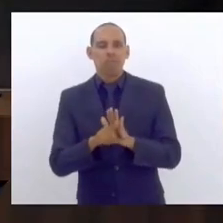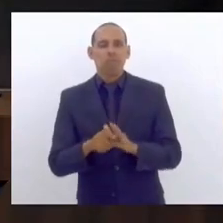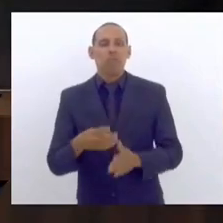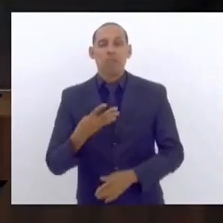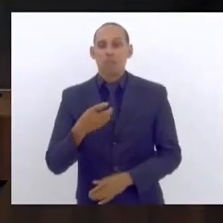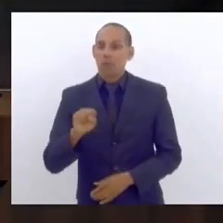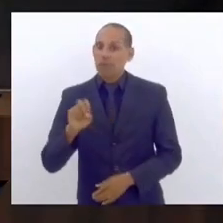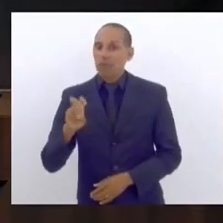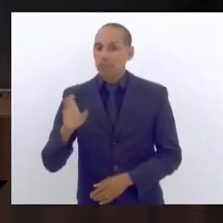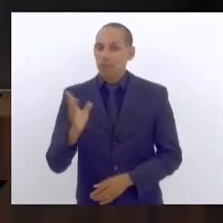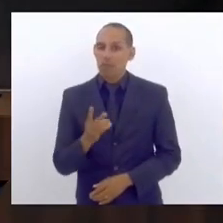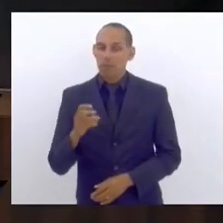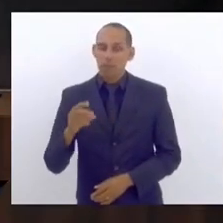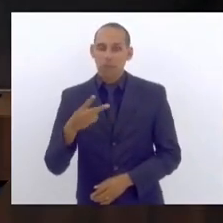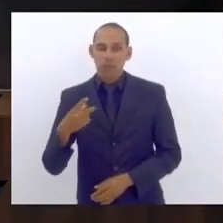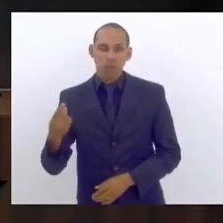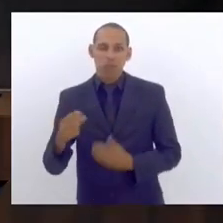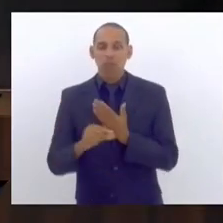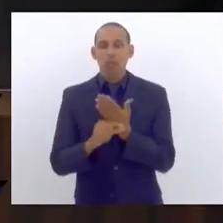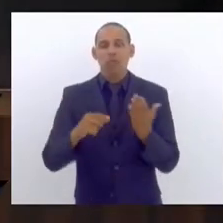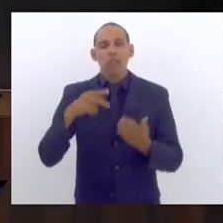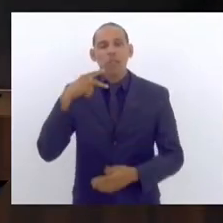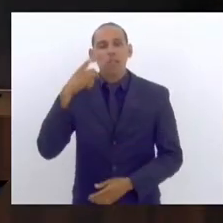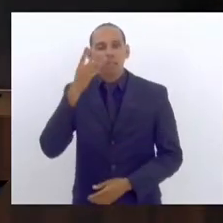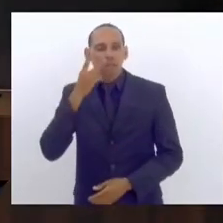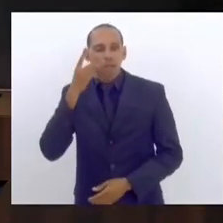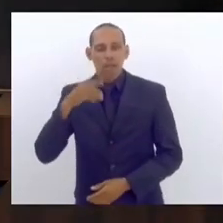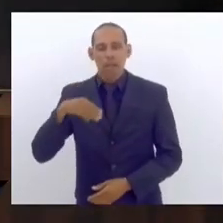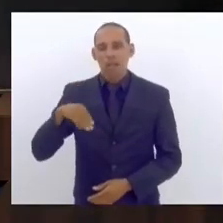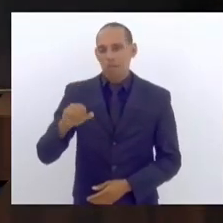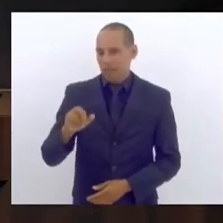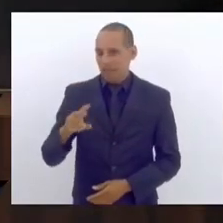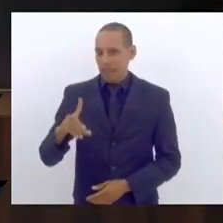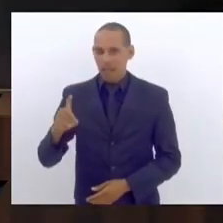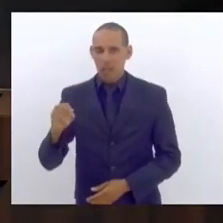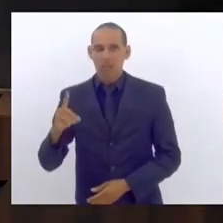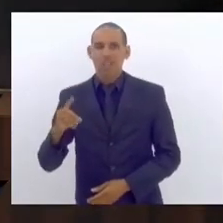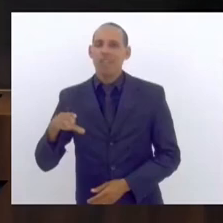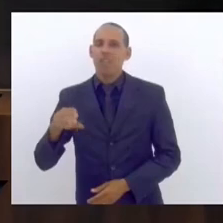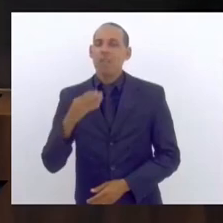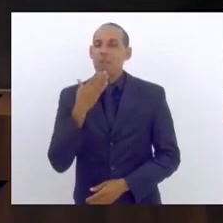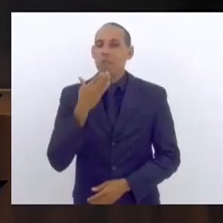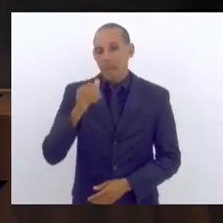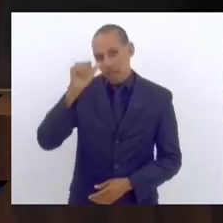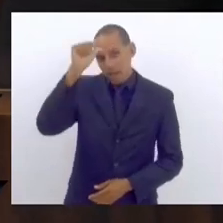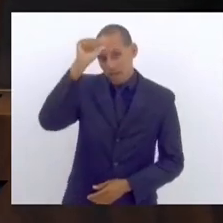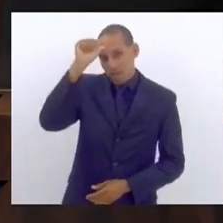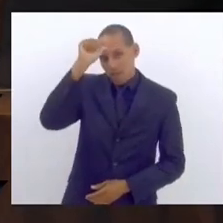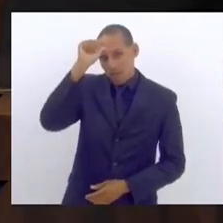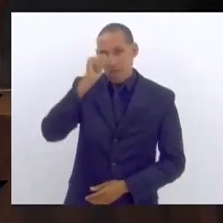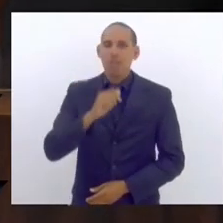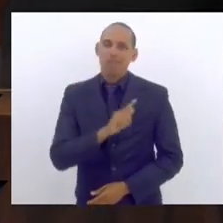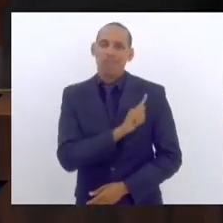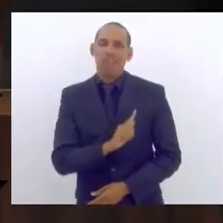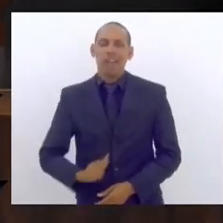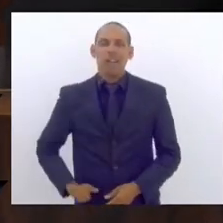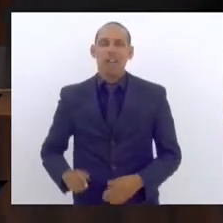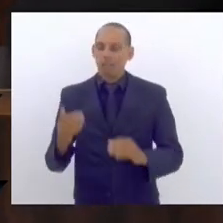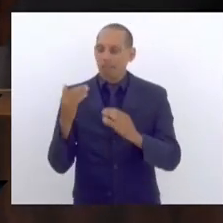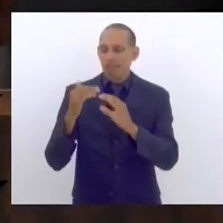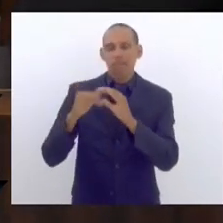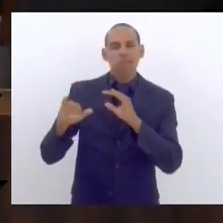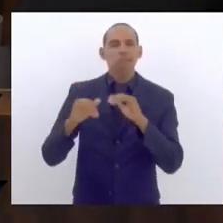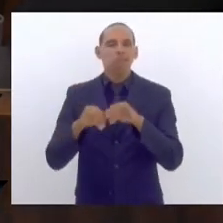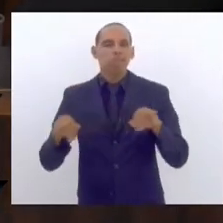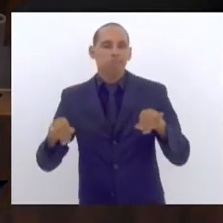485/2021, de autoria do deputado Marcelo Dino, que solicita ao governador do estado do Rio de Janeiro, Cláudio Castro, o envio de mensagem dispondo